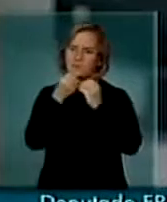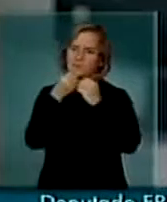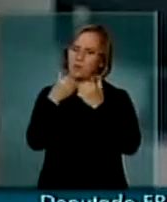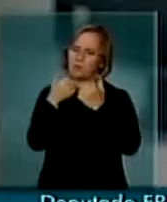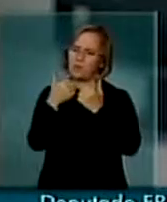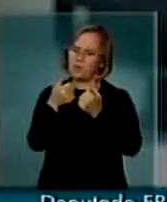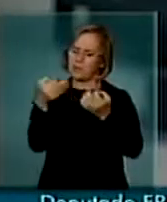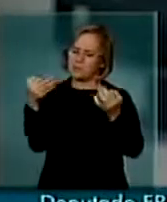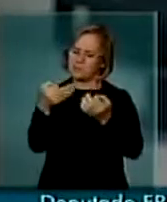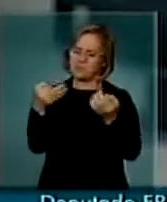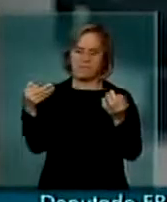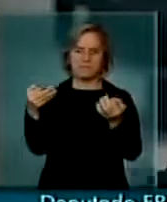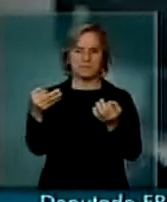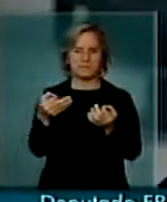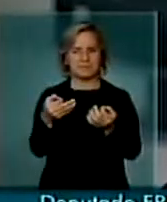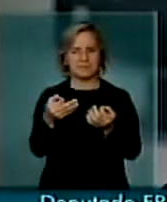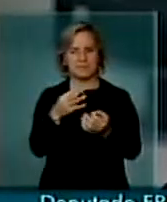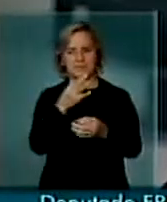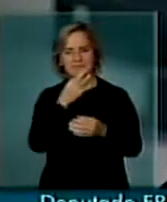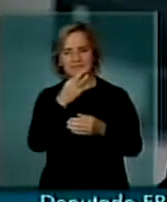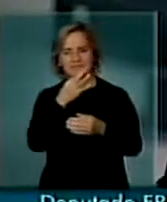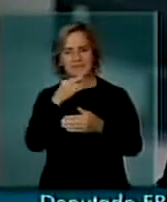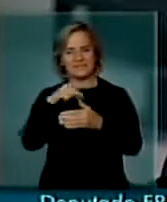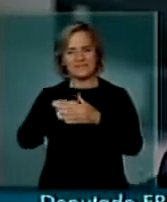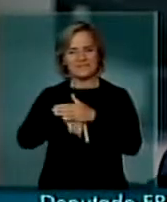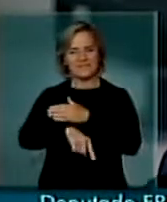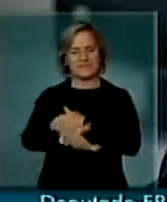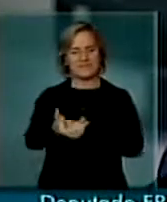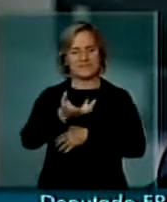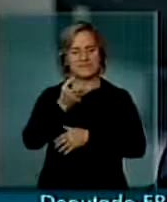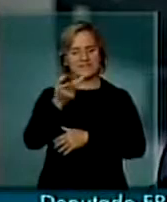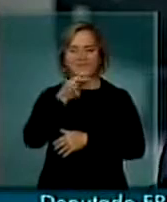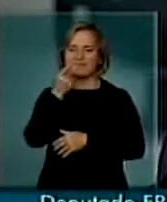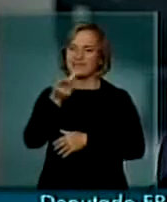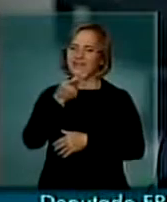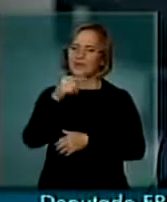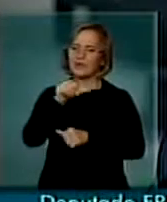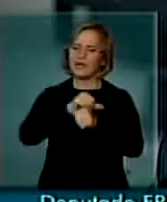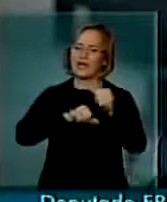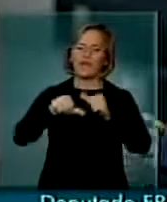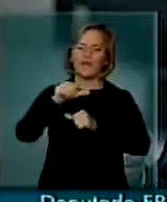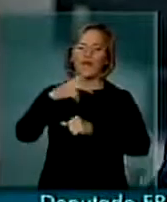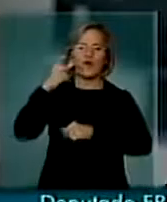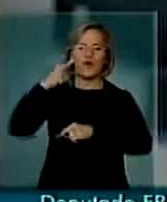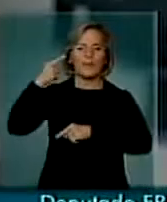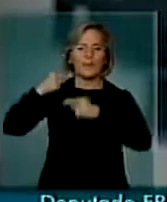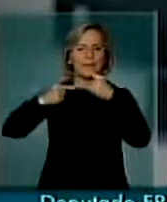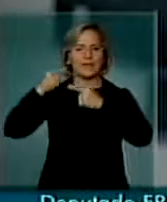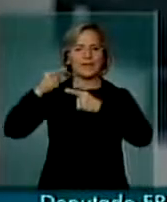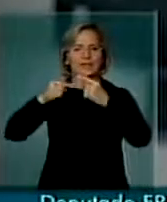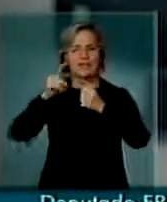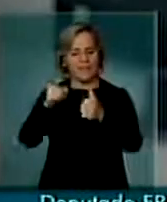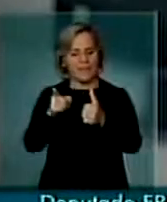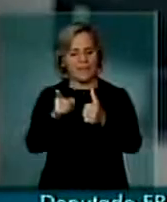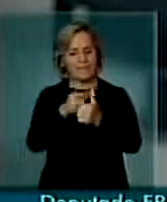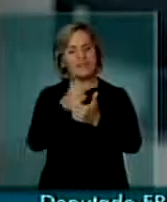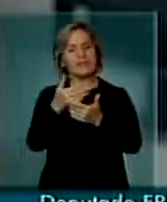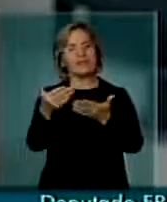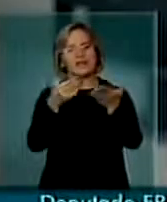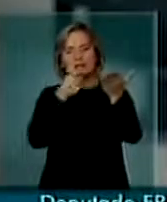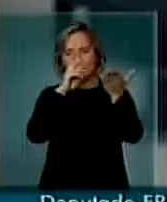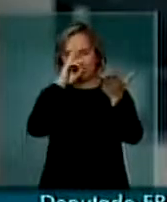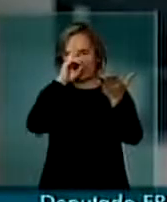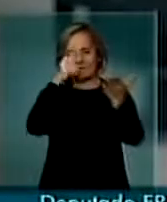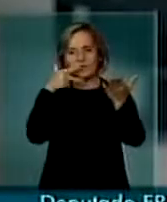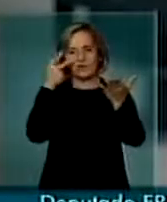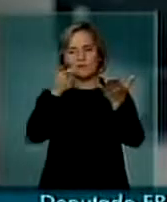muita profundidade, e queria me reportar à reforma política, que foi a primeira citada por Vossa Excelência